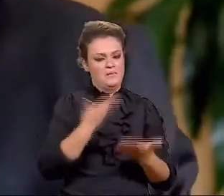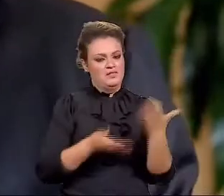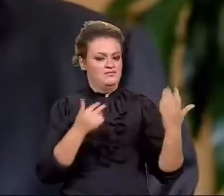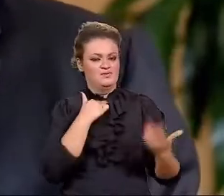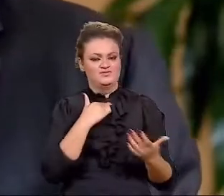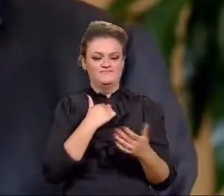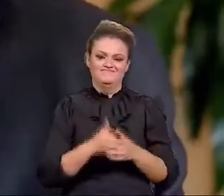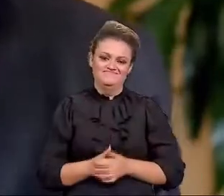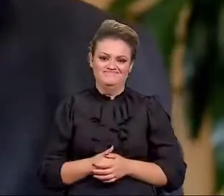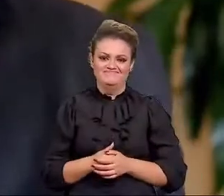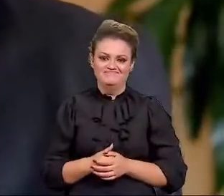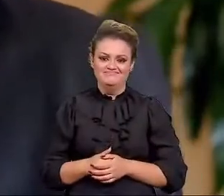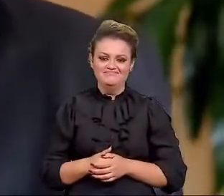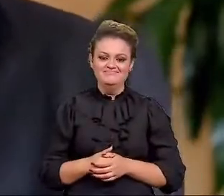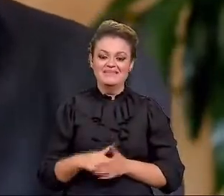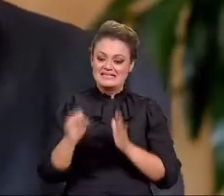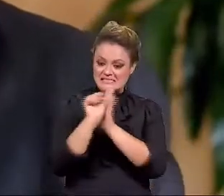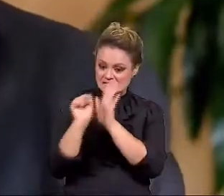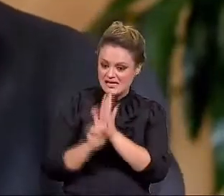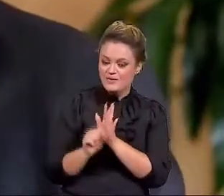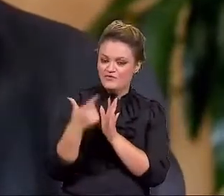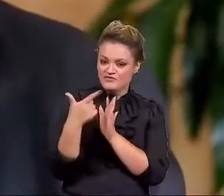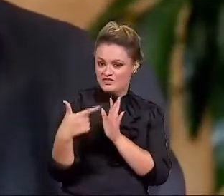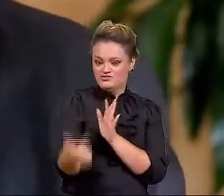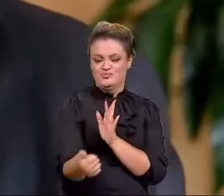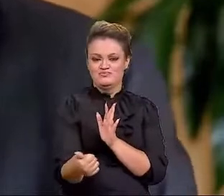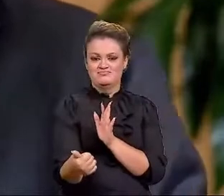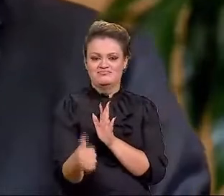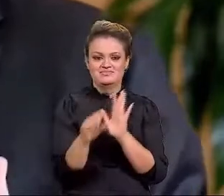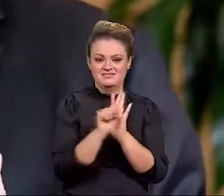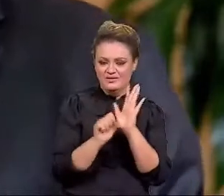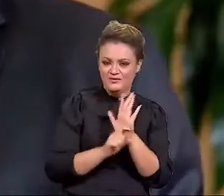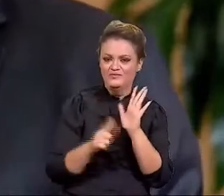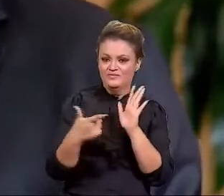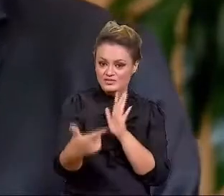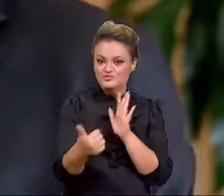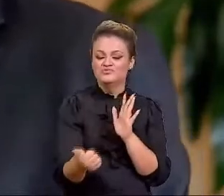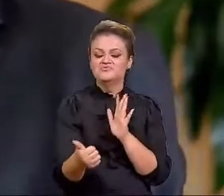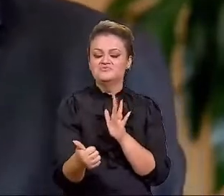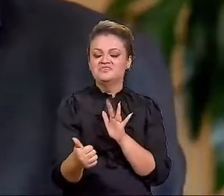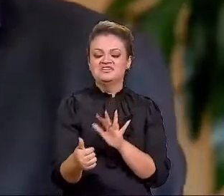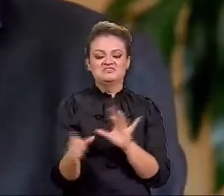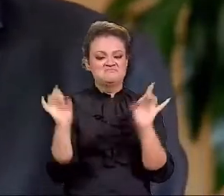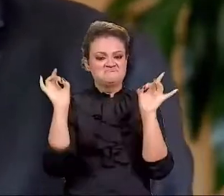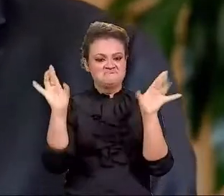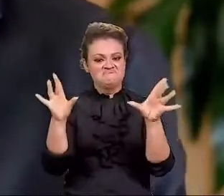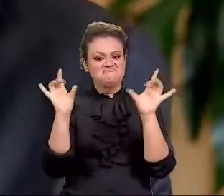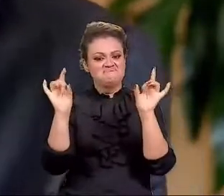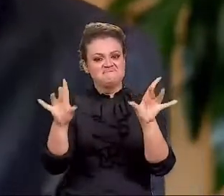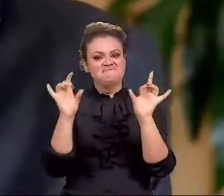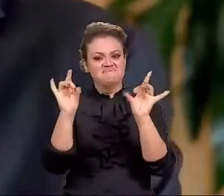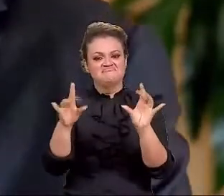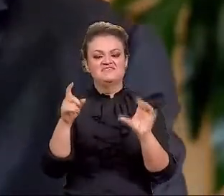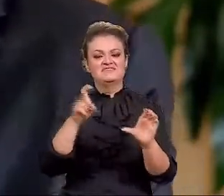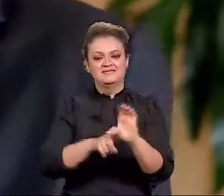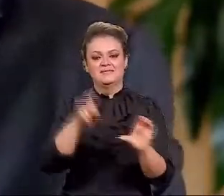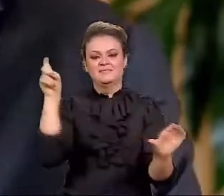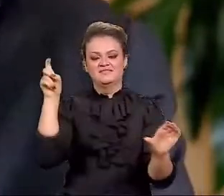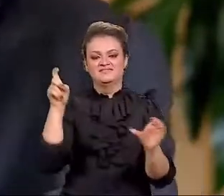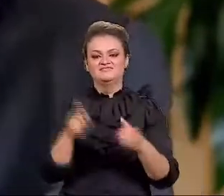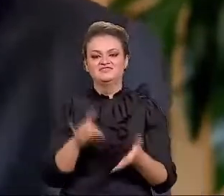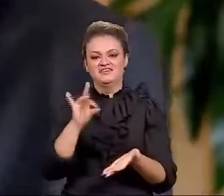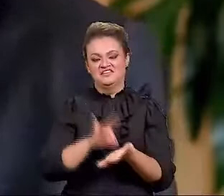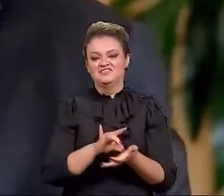XXI definitivamente vai ser o século da independência verdadeira do Brasil, do ponto de vista